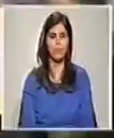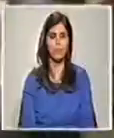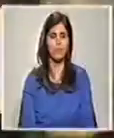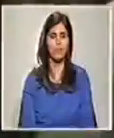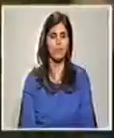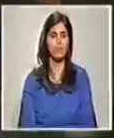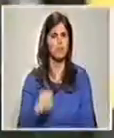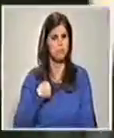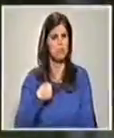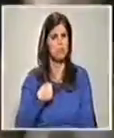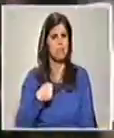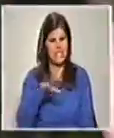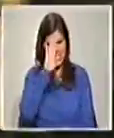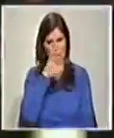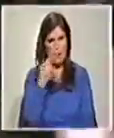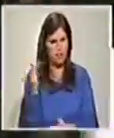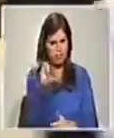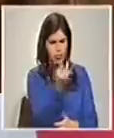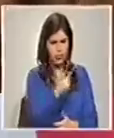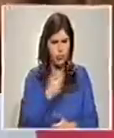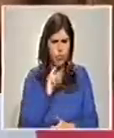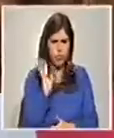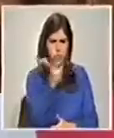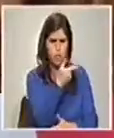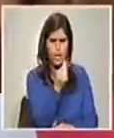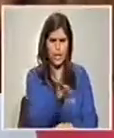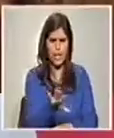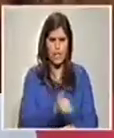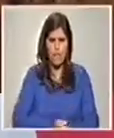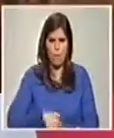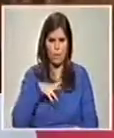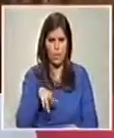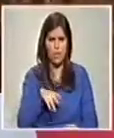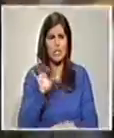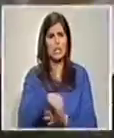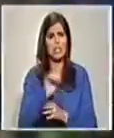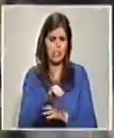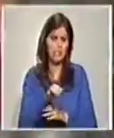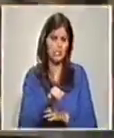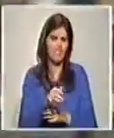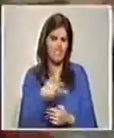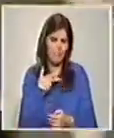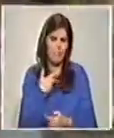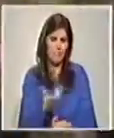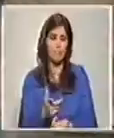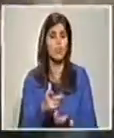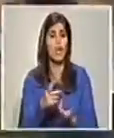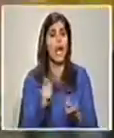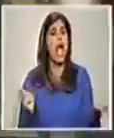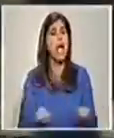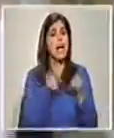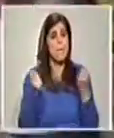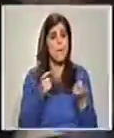Tinham noção de que havia tantas crianças a passar fome em Portugal? Sim, infelizmente. A campanha comoveu milhares